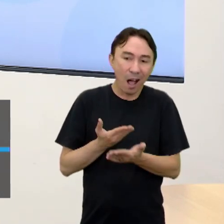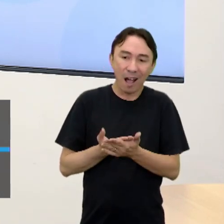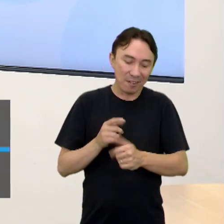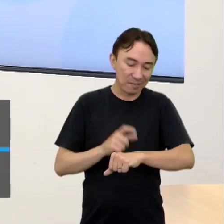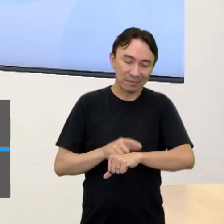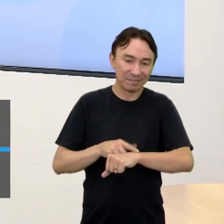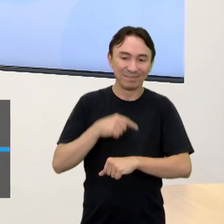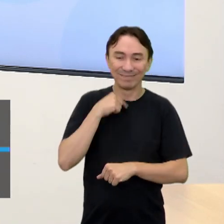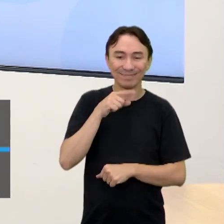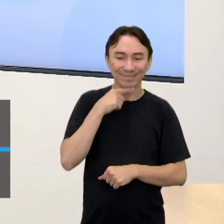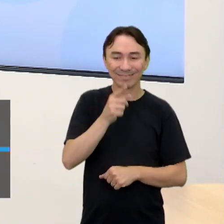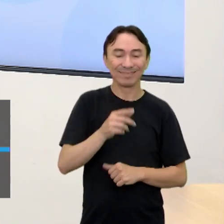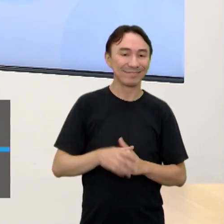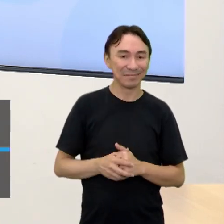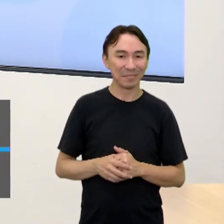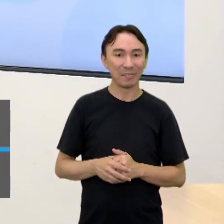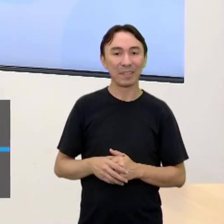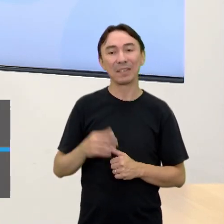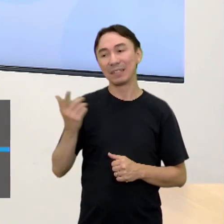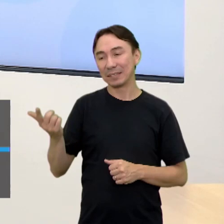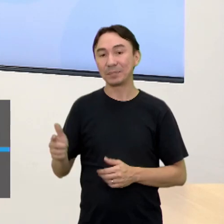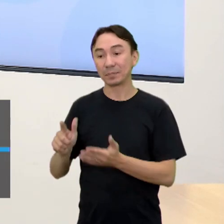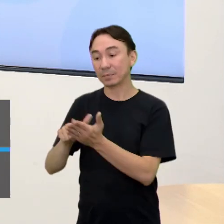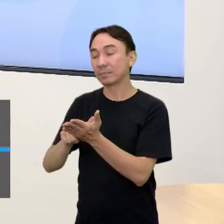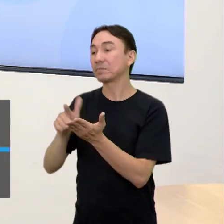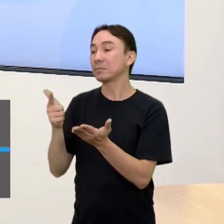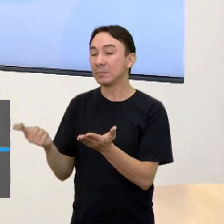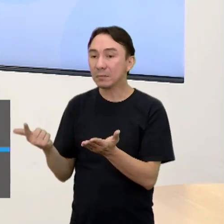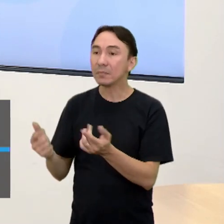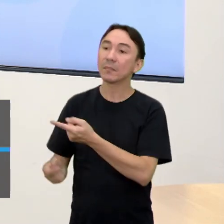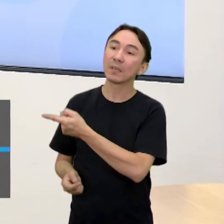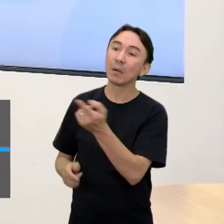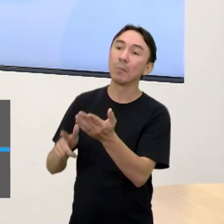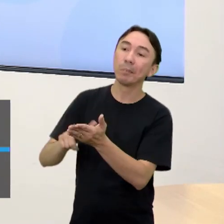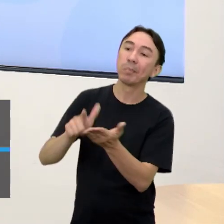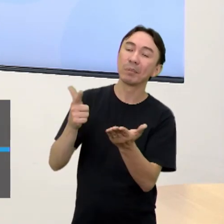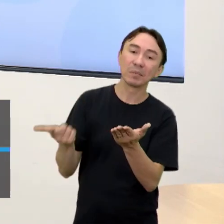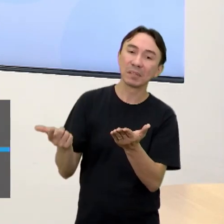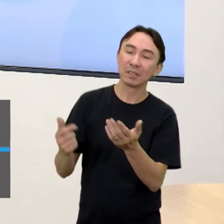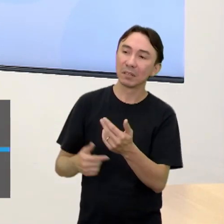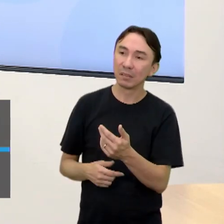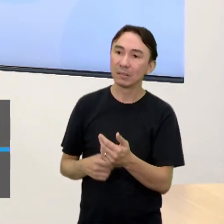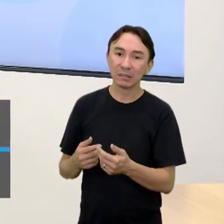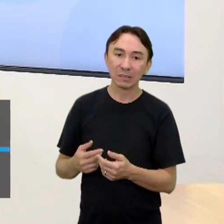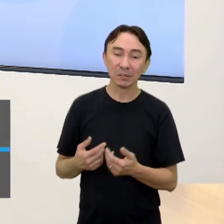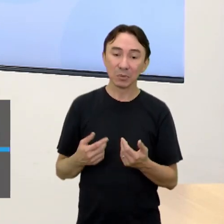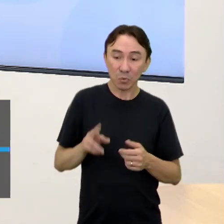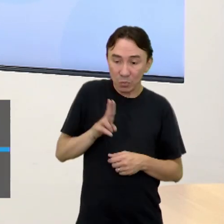utilizar notícias da Folha de São Paulo aqui, notícias do Estado de São Paulo. Não que eles proíbem, não é isso, mas é que